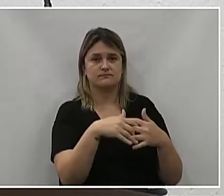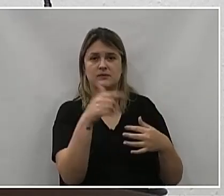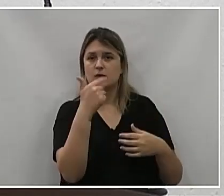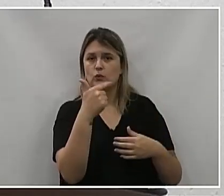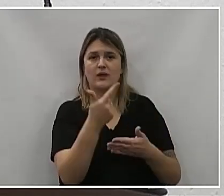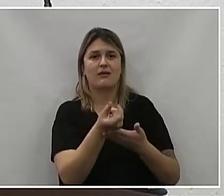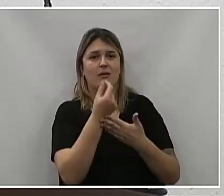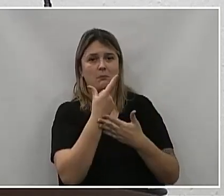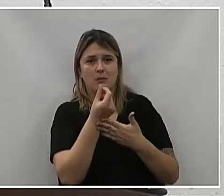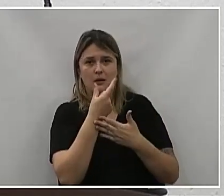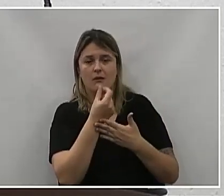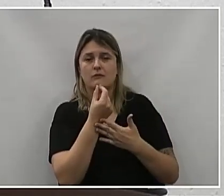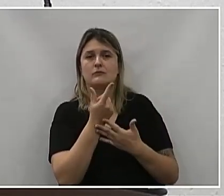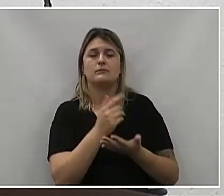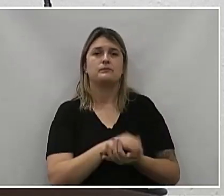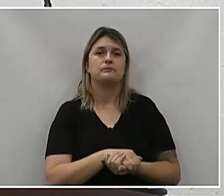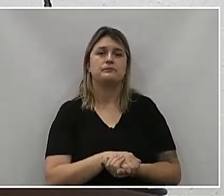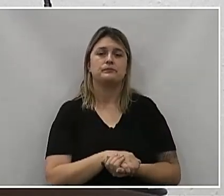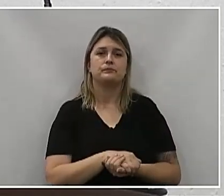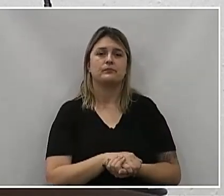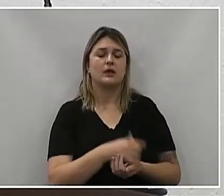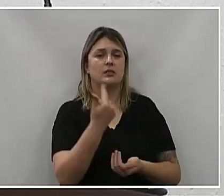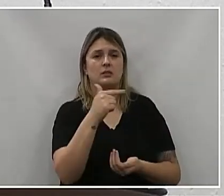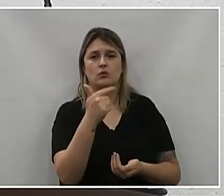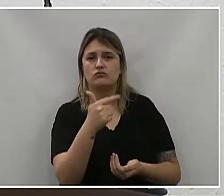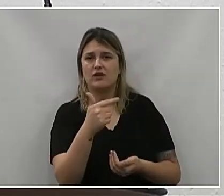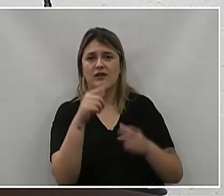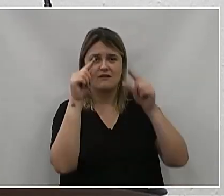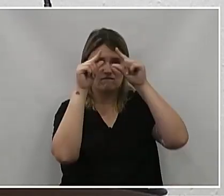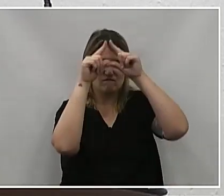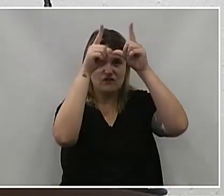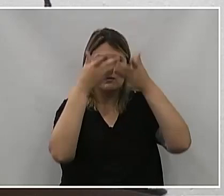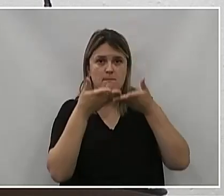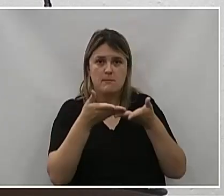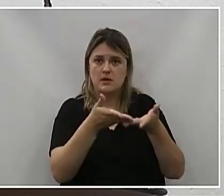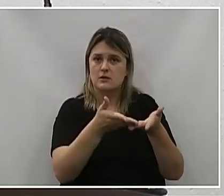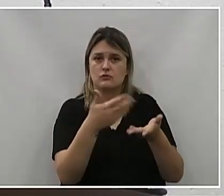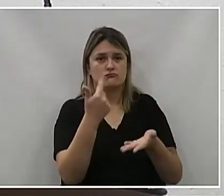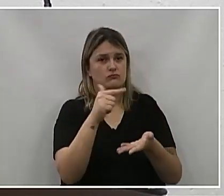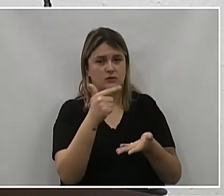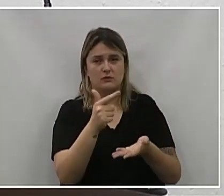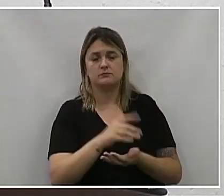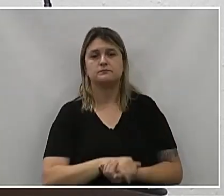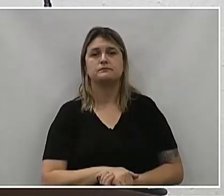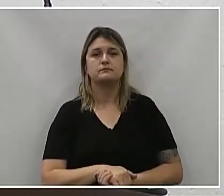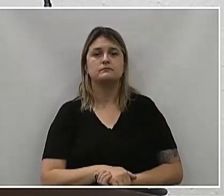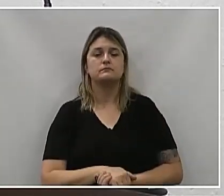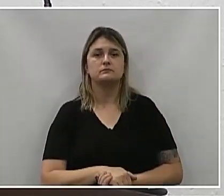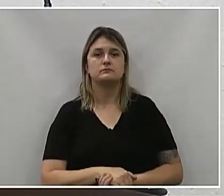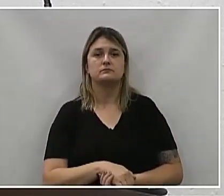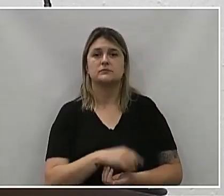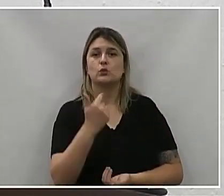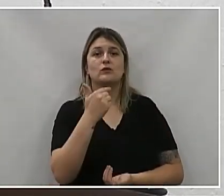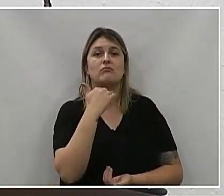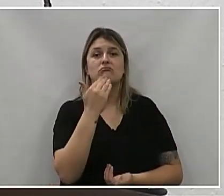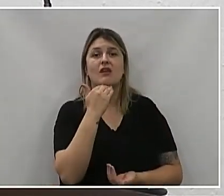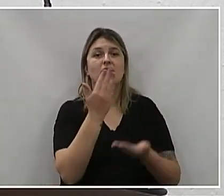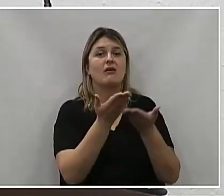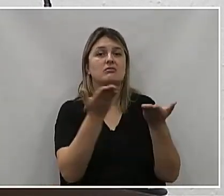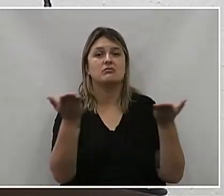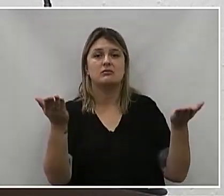tem medicamentos, certo? Não tem um enfermeiro que fica lá atendendo a